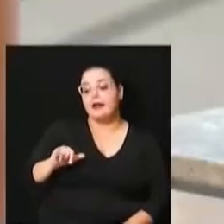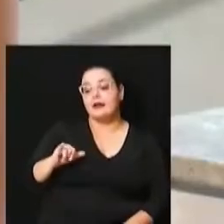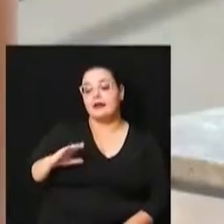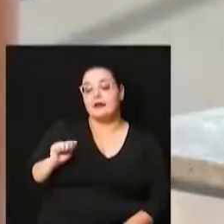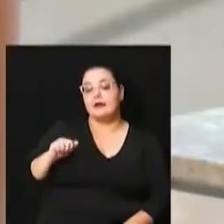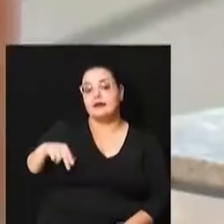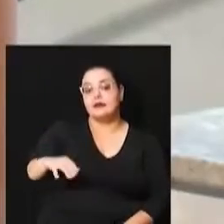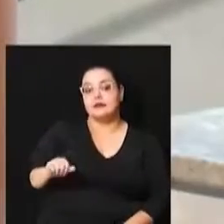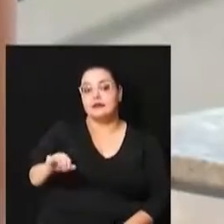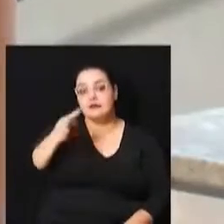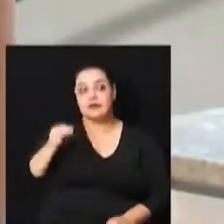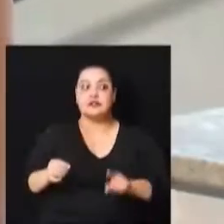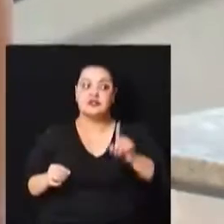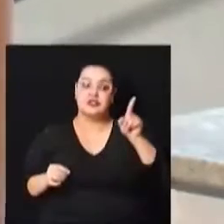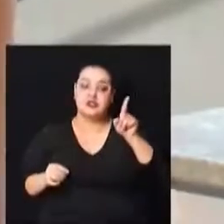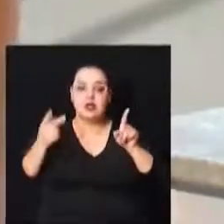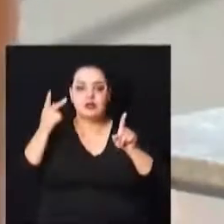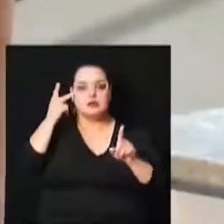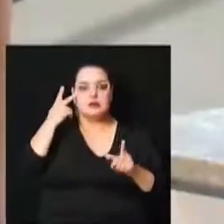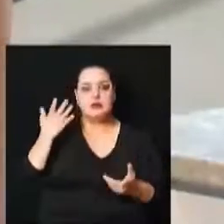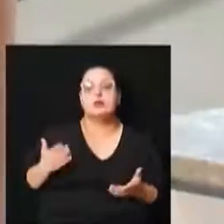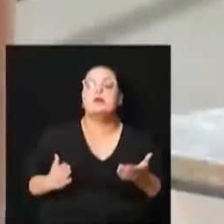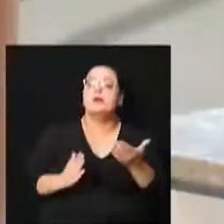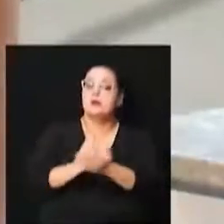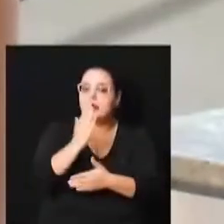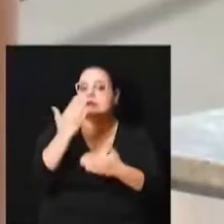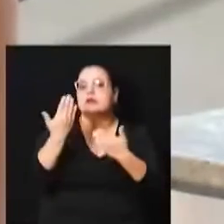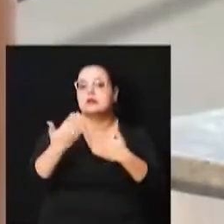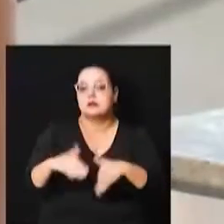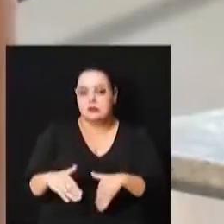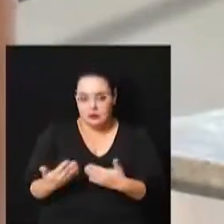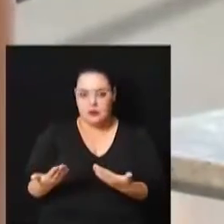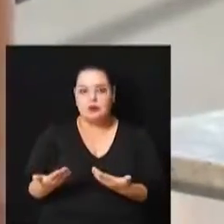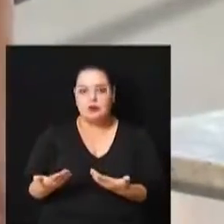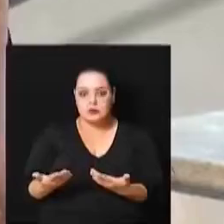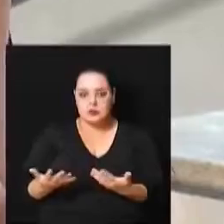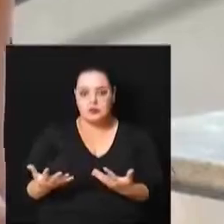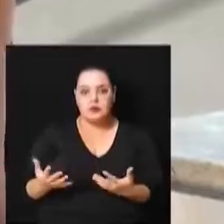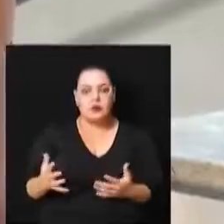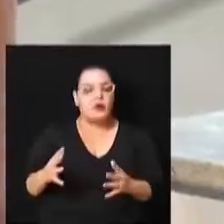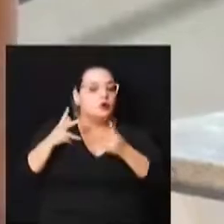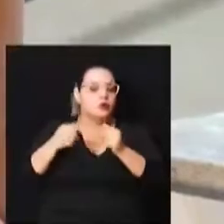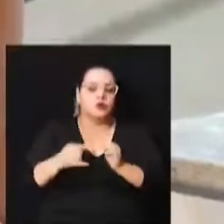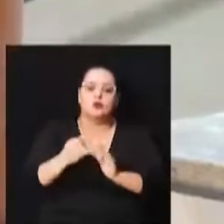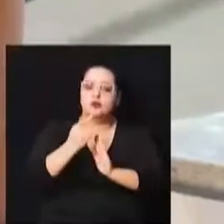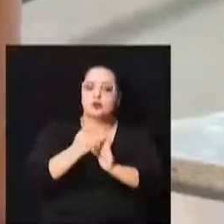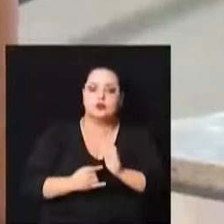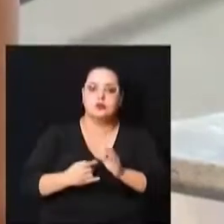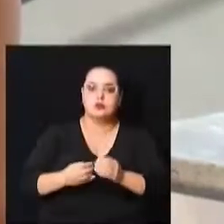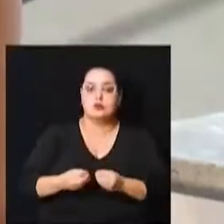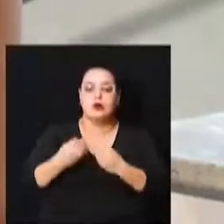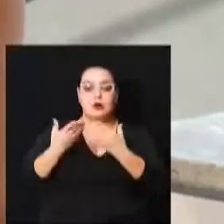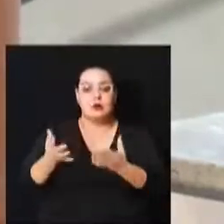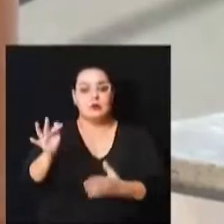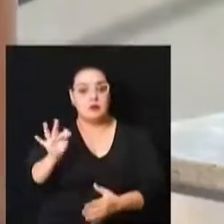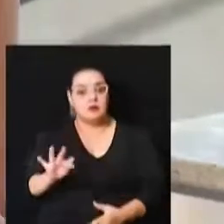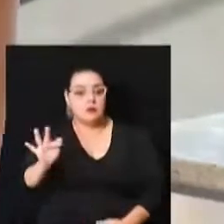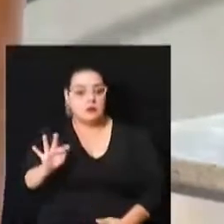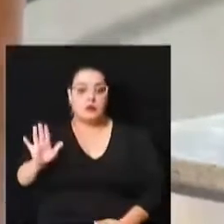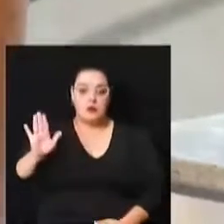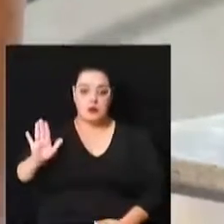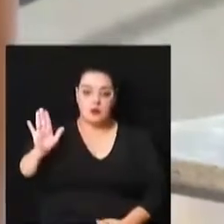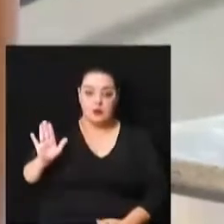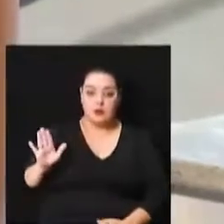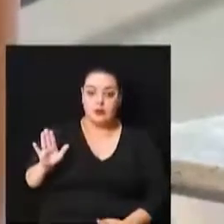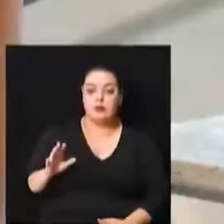E aí, depois que eu fiz a prova, passei na prova, juntei meus documentos para enviar para as faculdades para me candidatar,